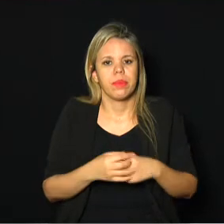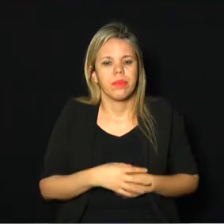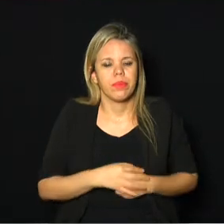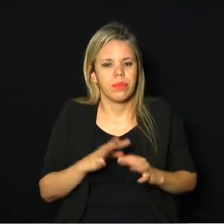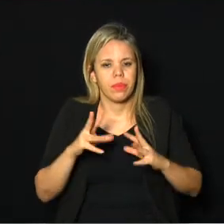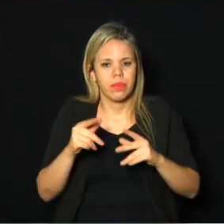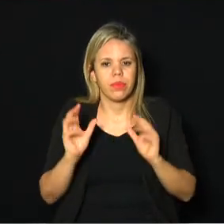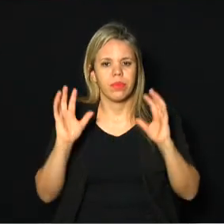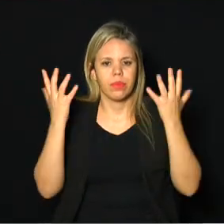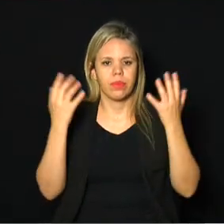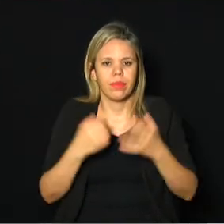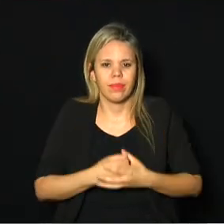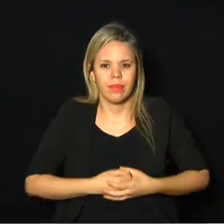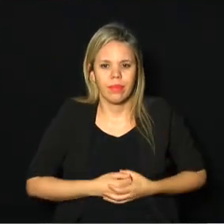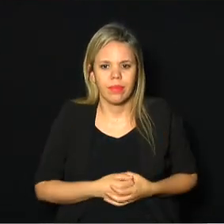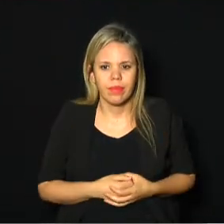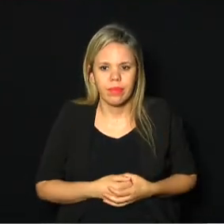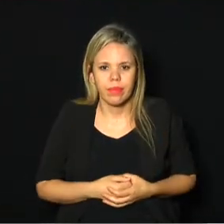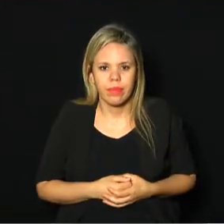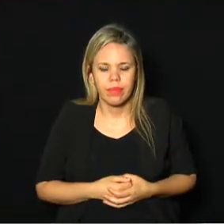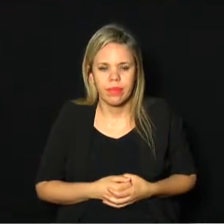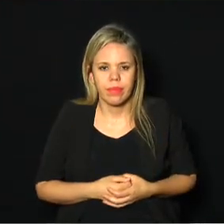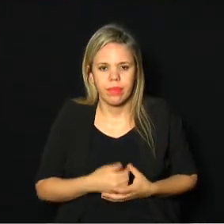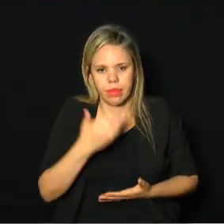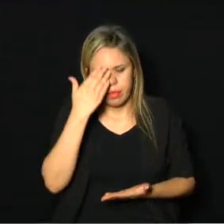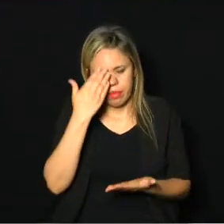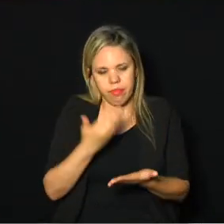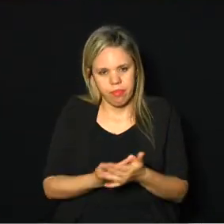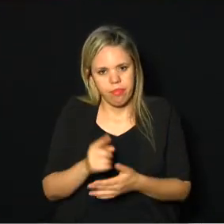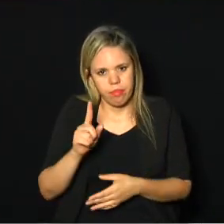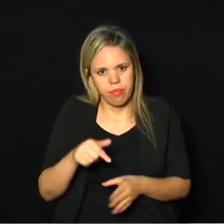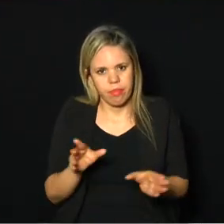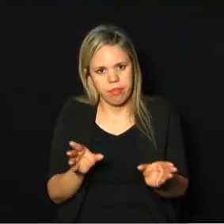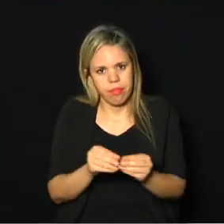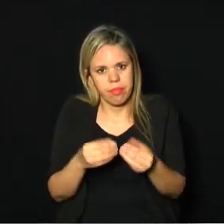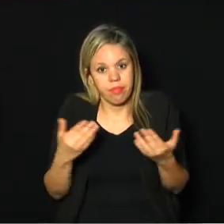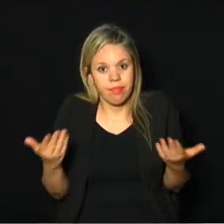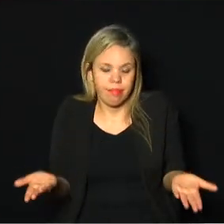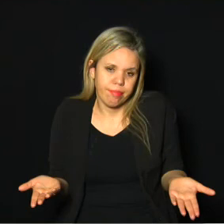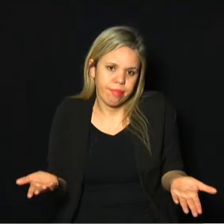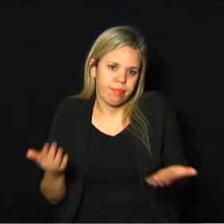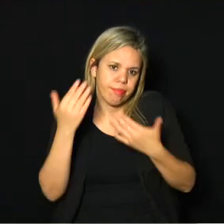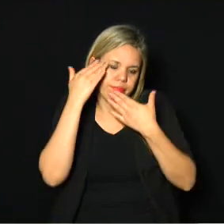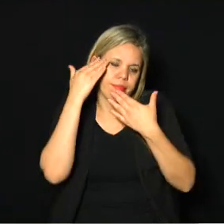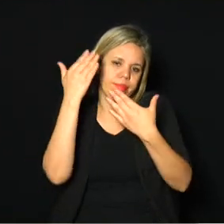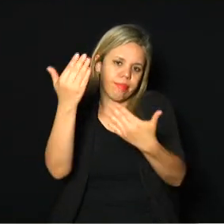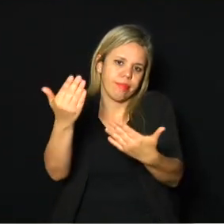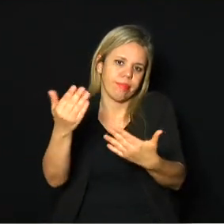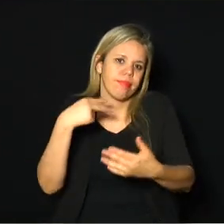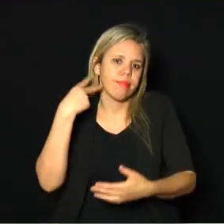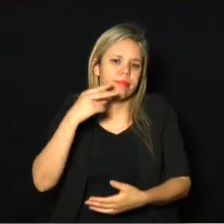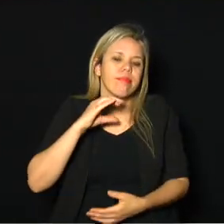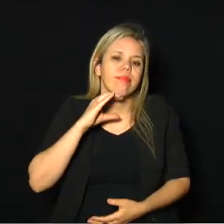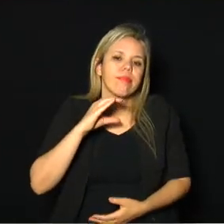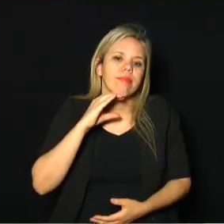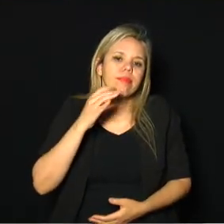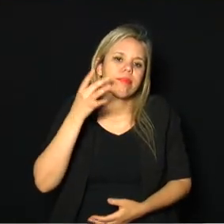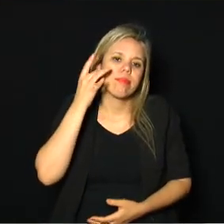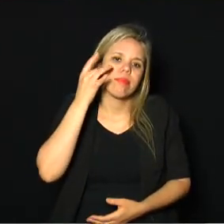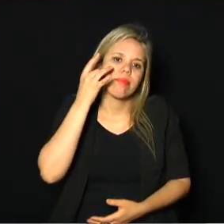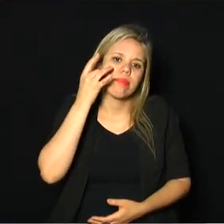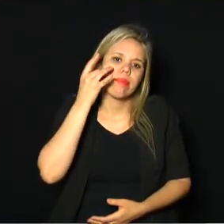esse evento. Acredito que é isso. Então, agradecer o vereador Carlão pela